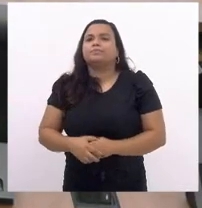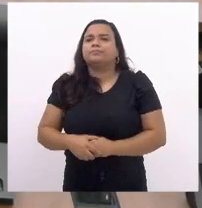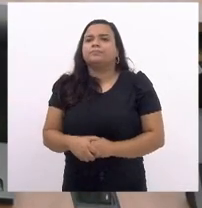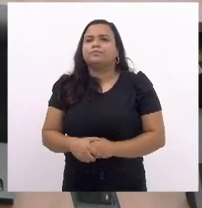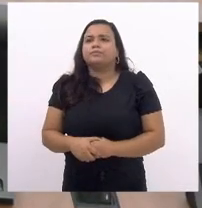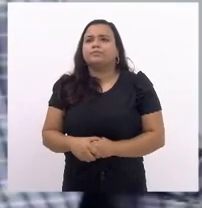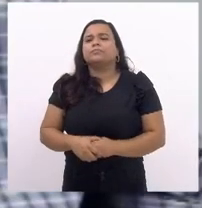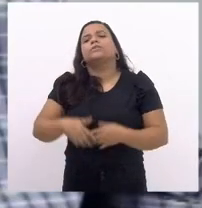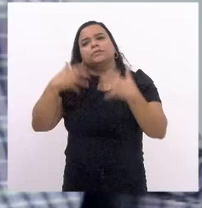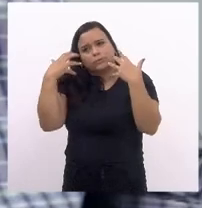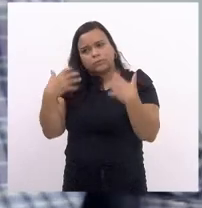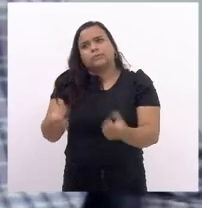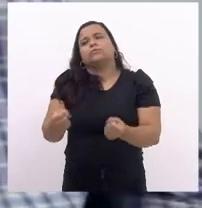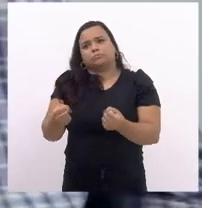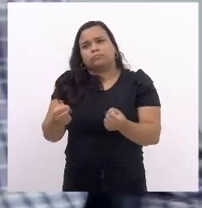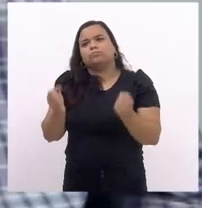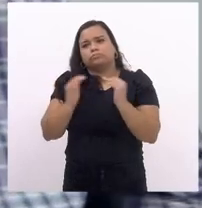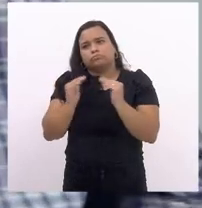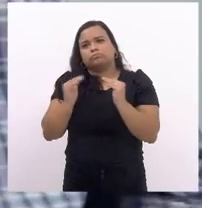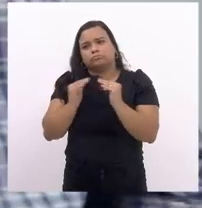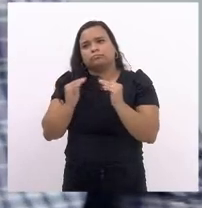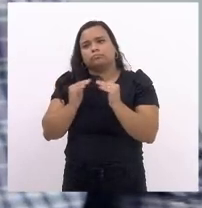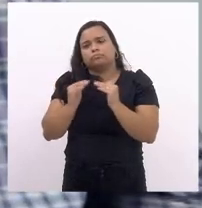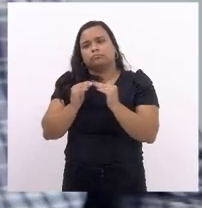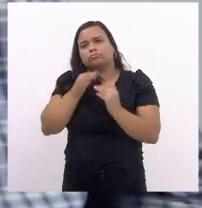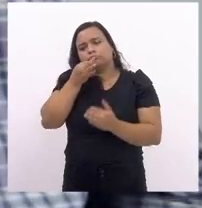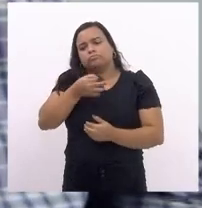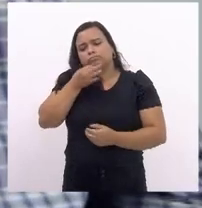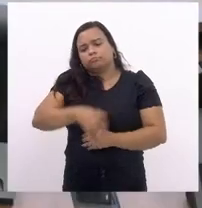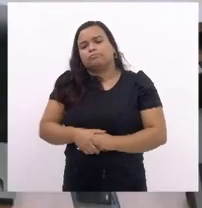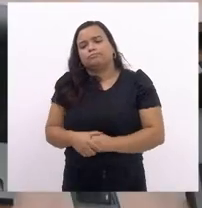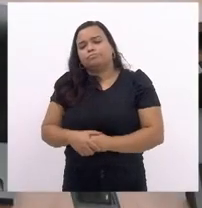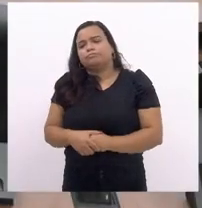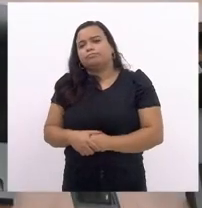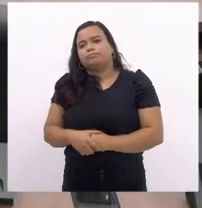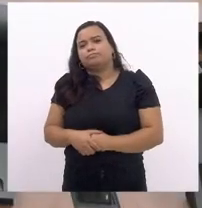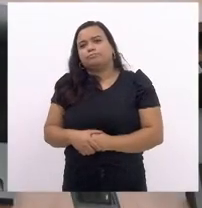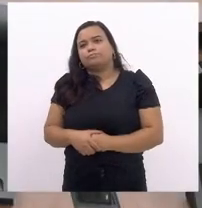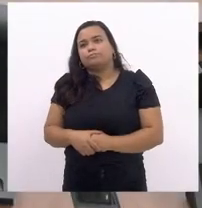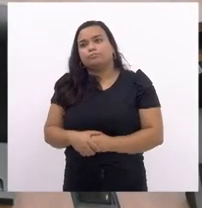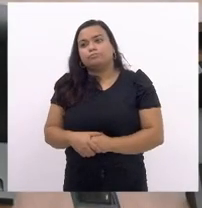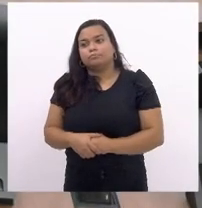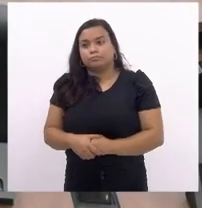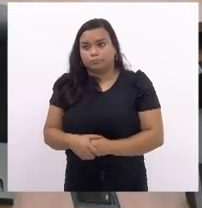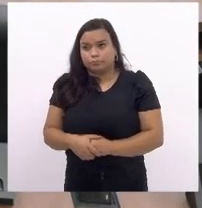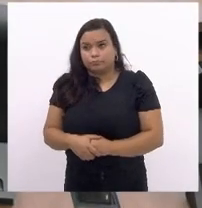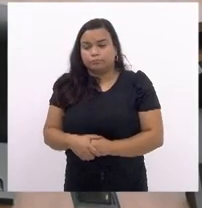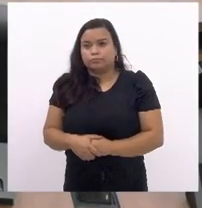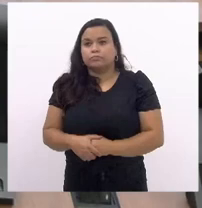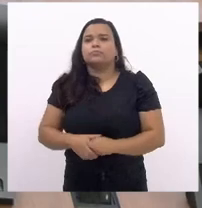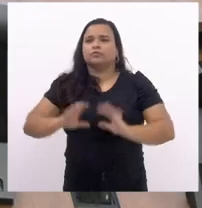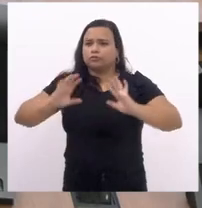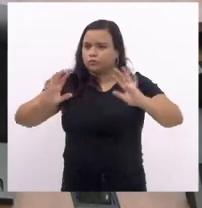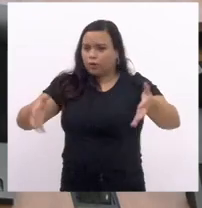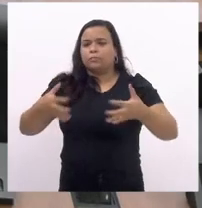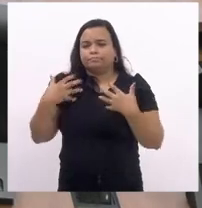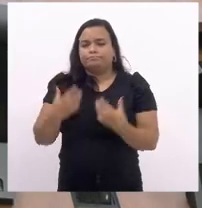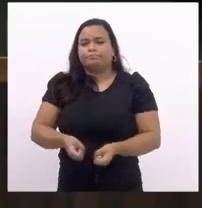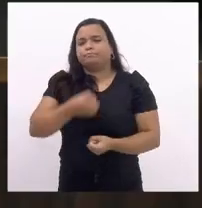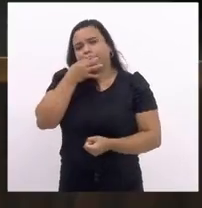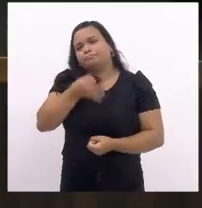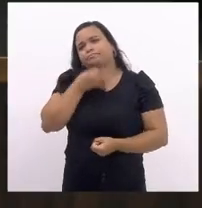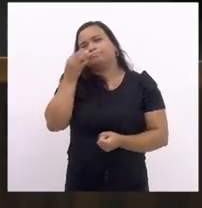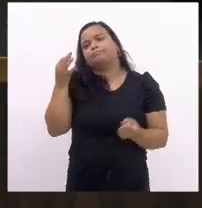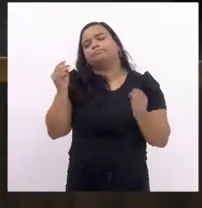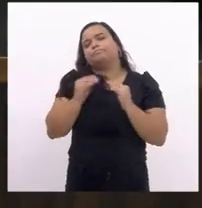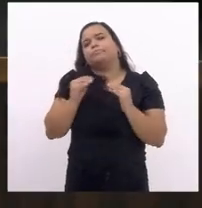Parecer favorável, presidente. Já dei parecer, favorável. Com os